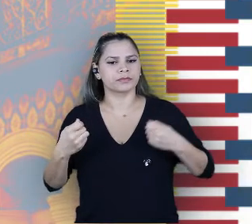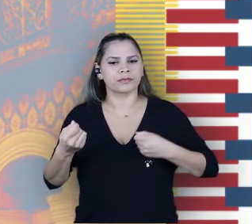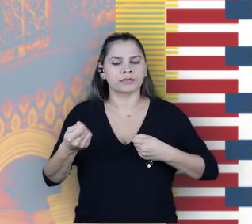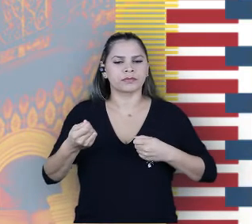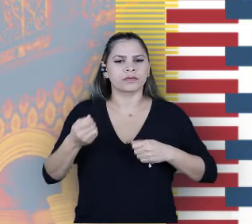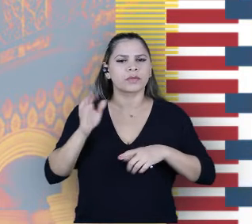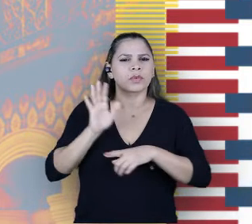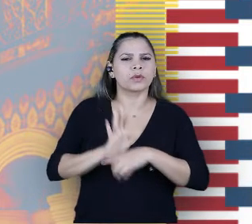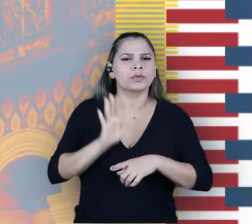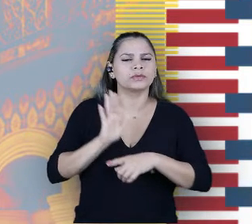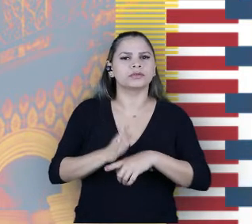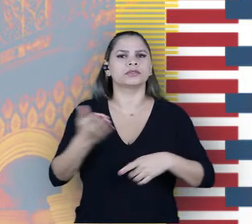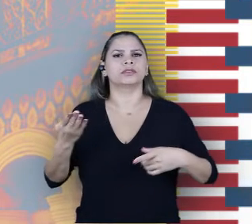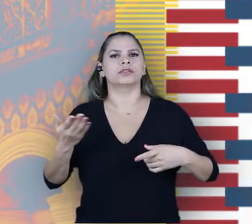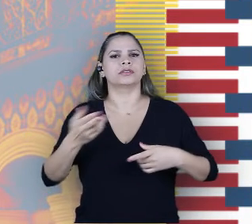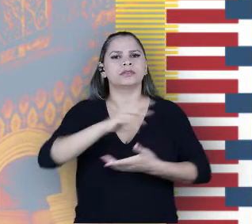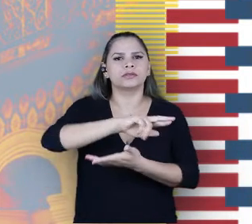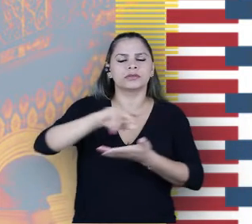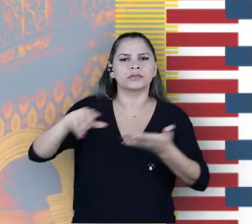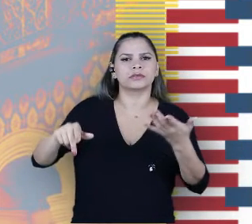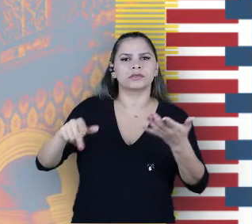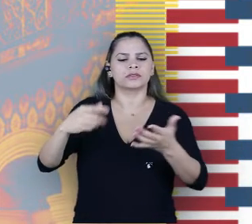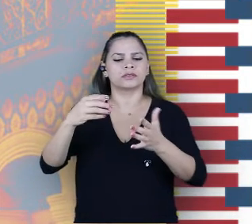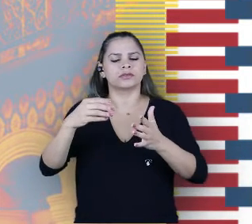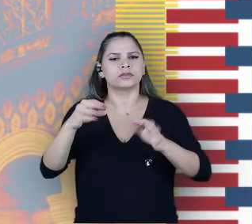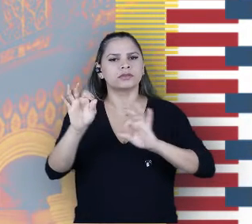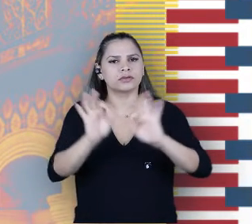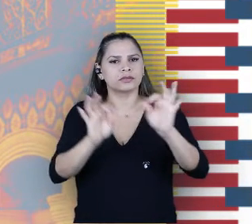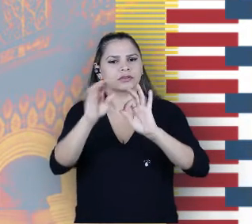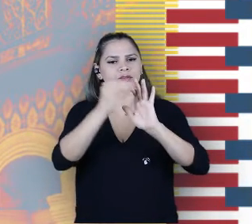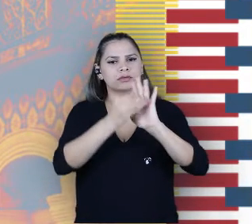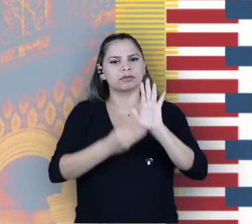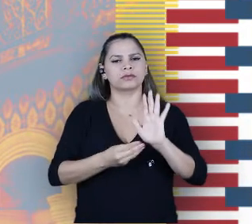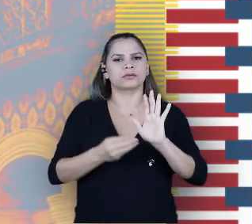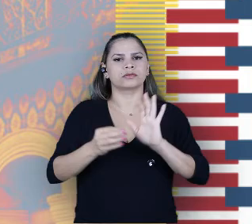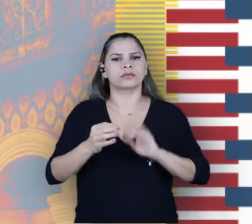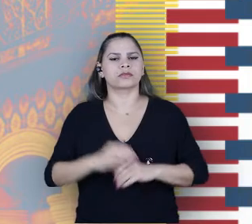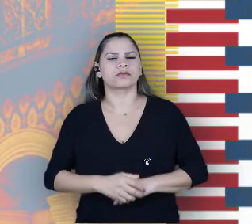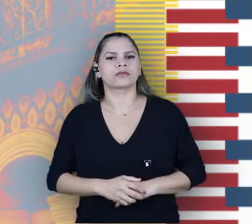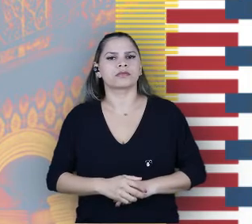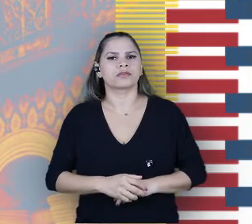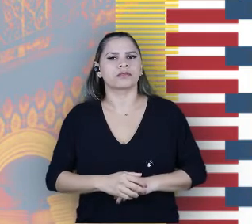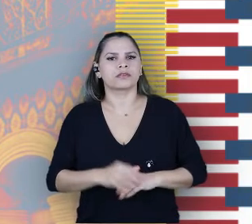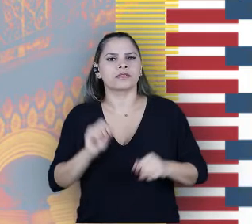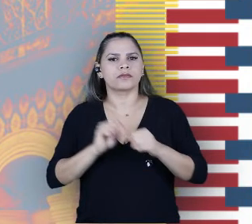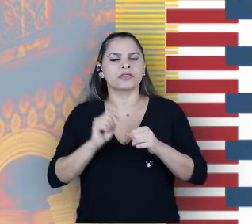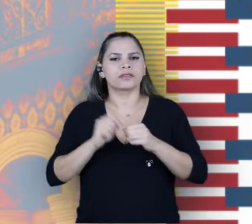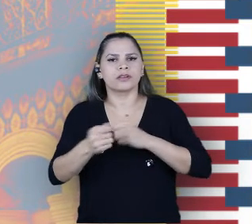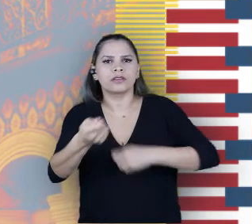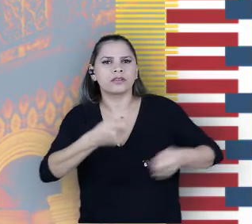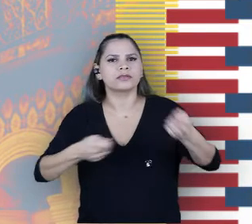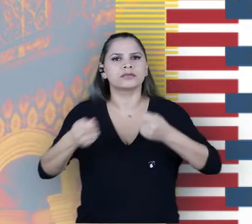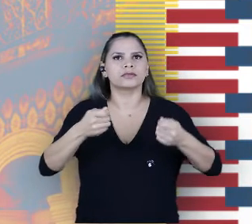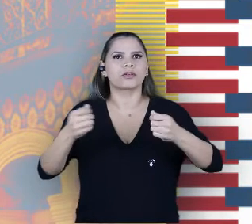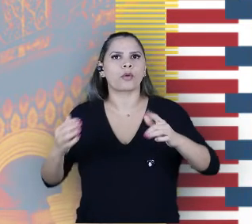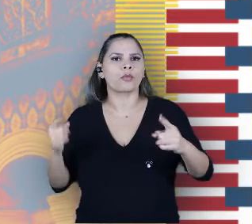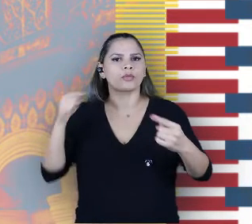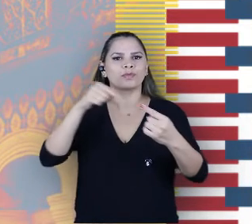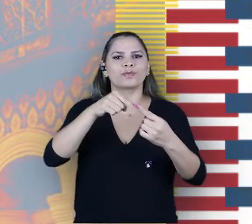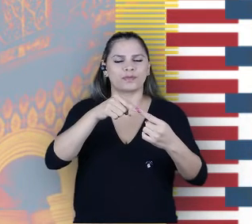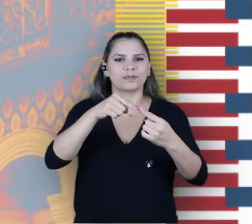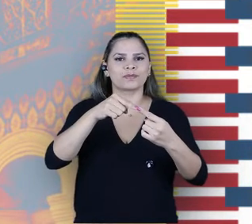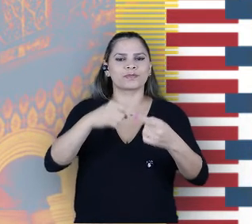diferentes âmbitos da vida, né? Além disso, proporcionar situações que demandem a articulação de conhecimentos,